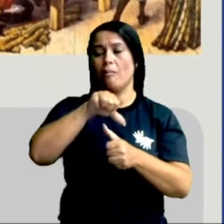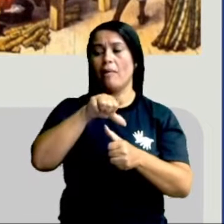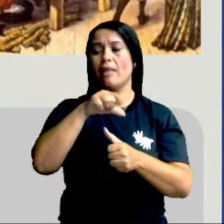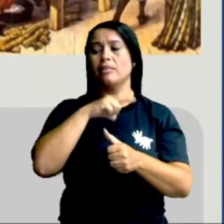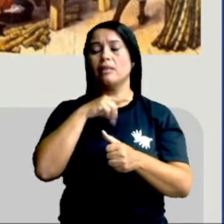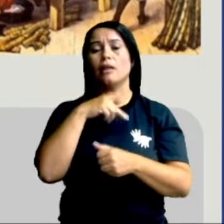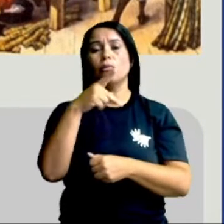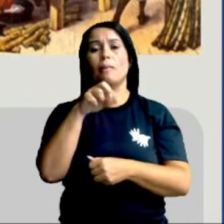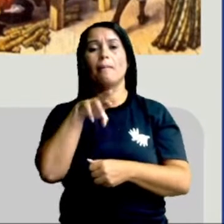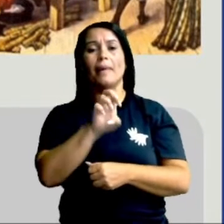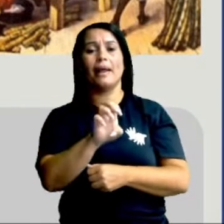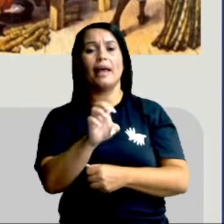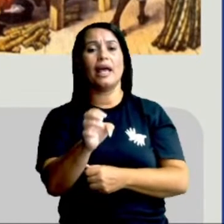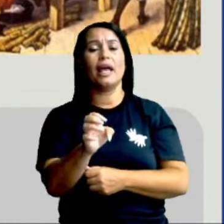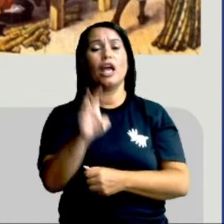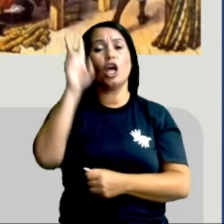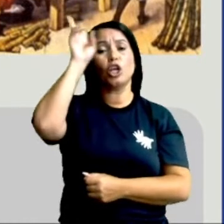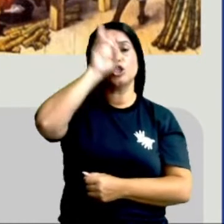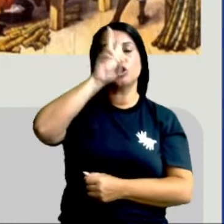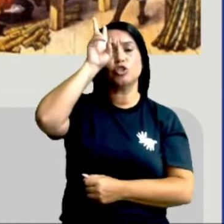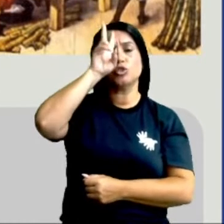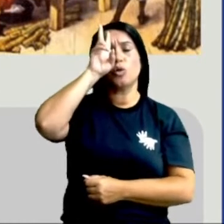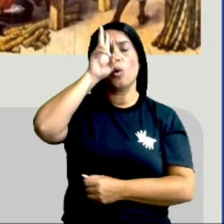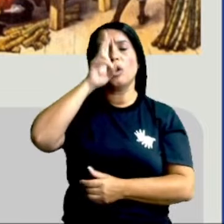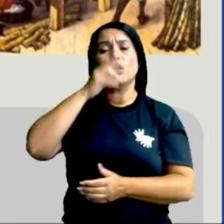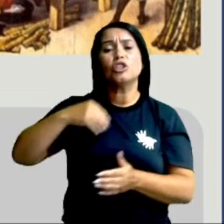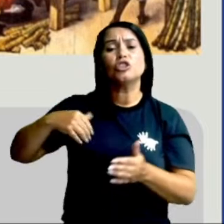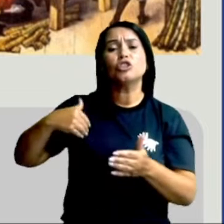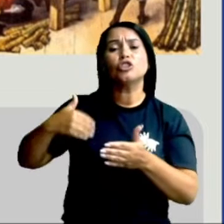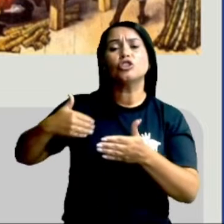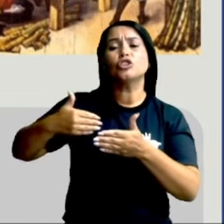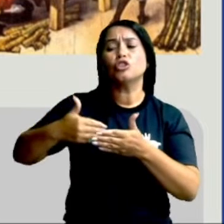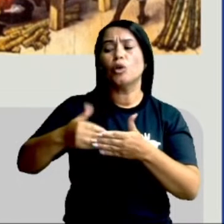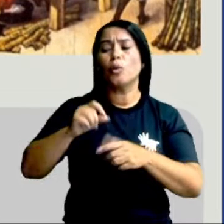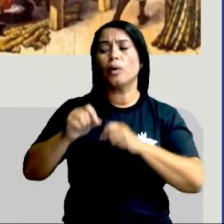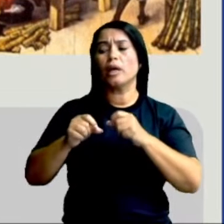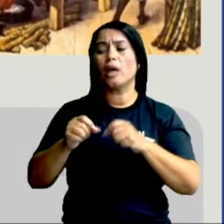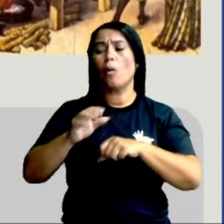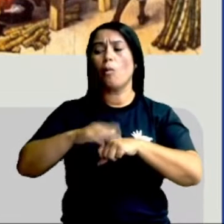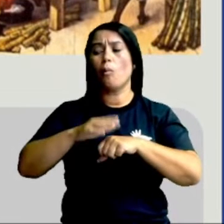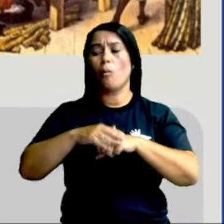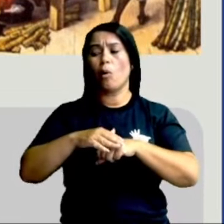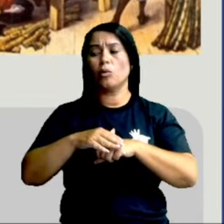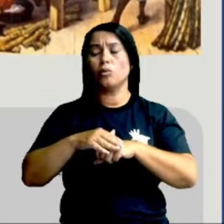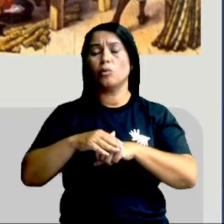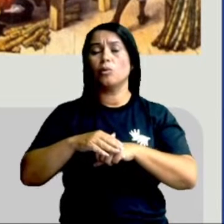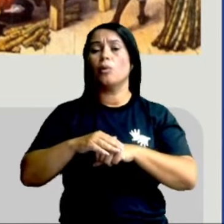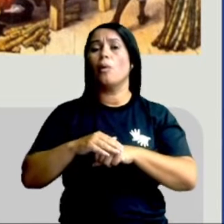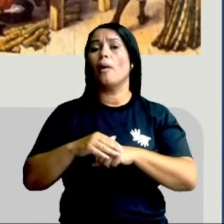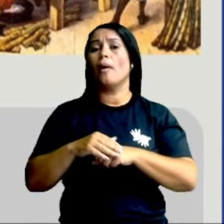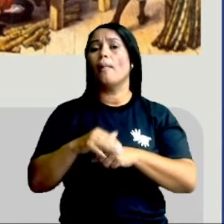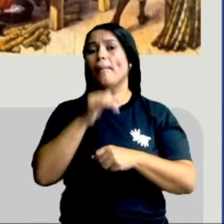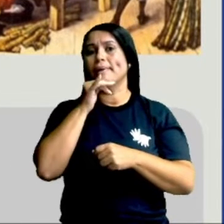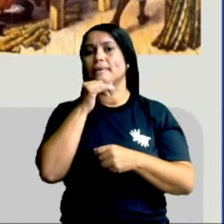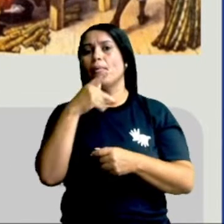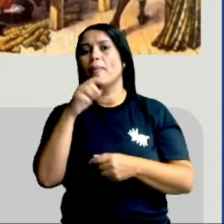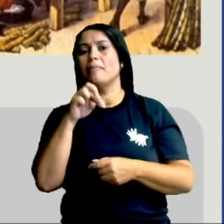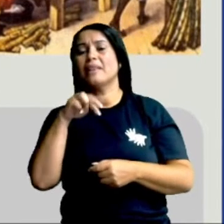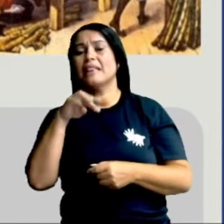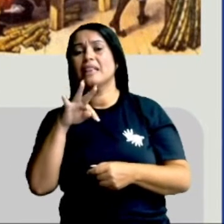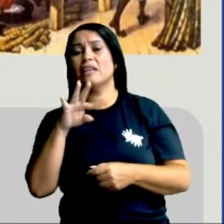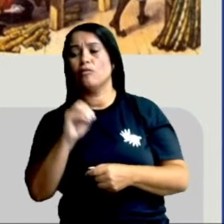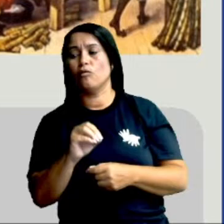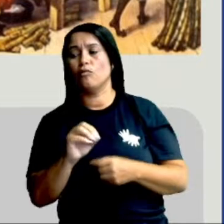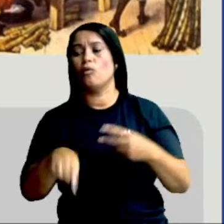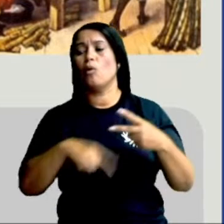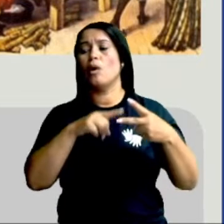Na pré-história, veio um modo de produção primitivo. Na antiguidade, veio a escravista.